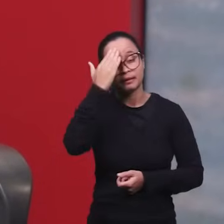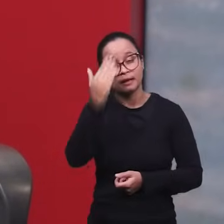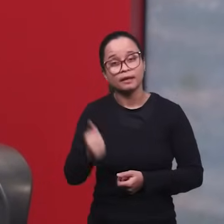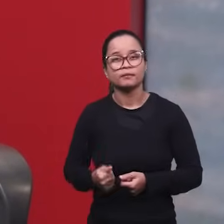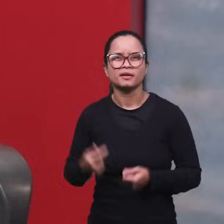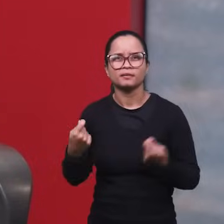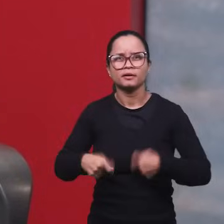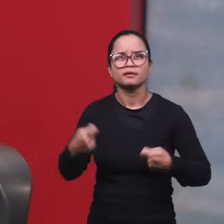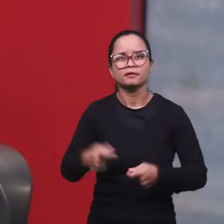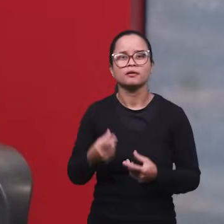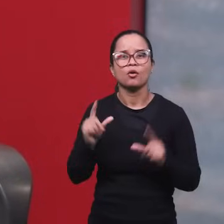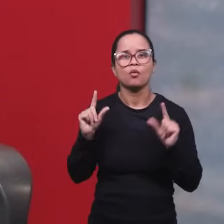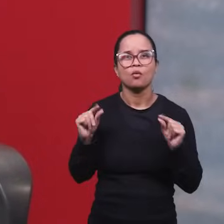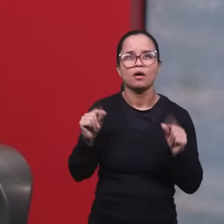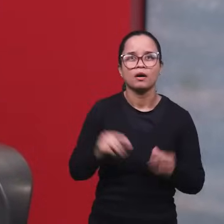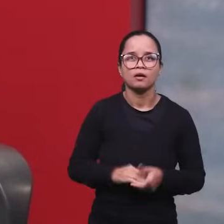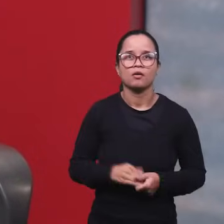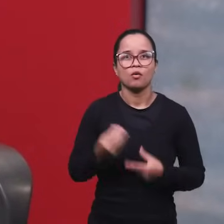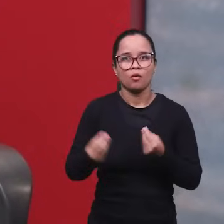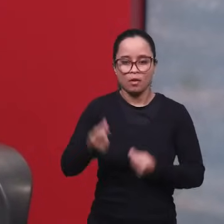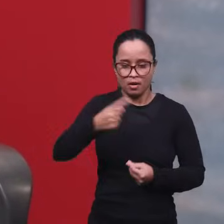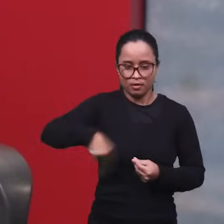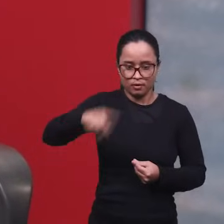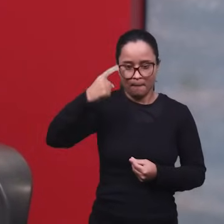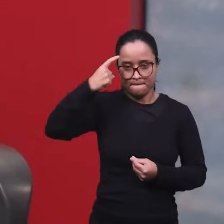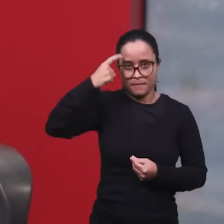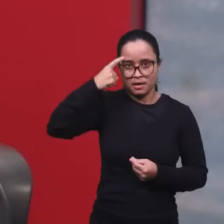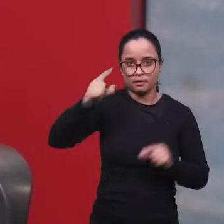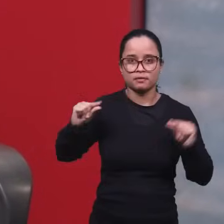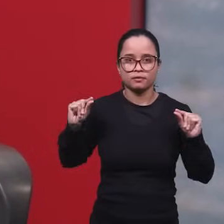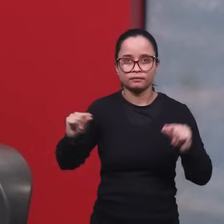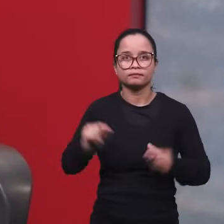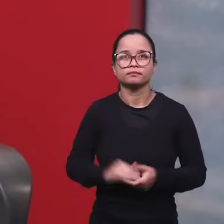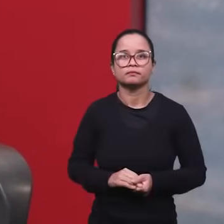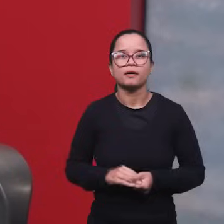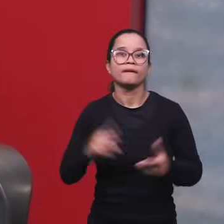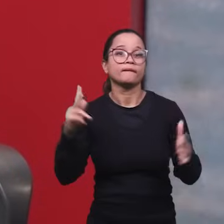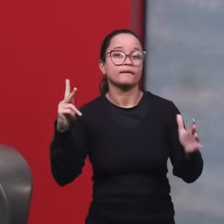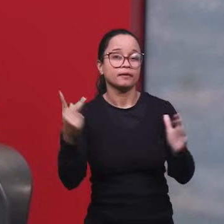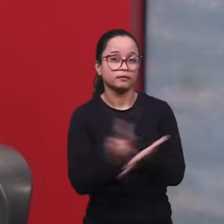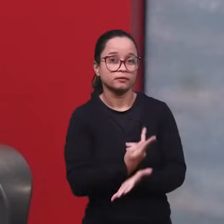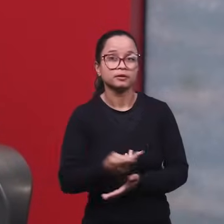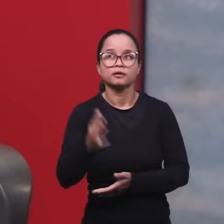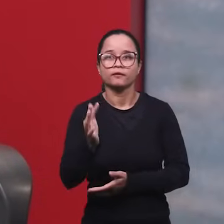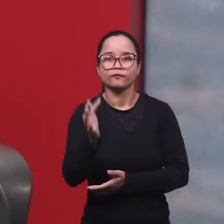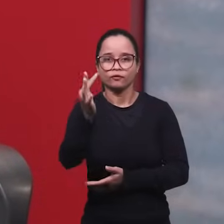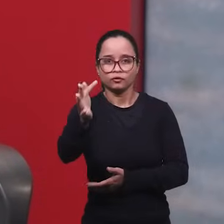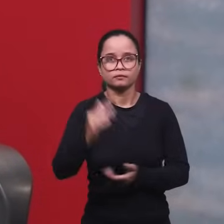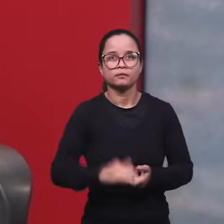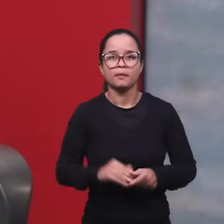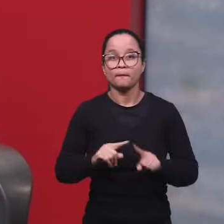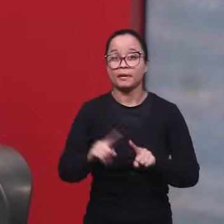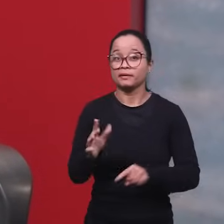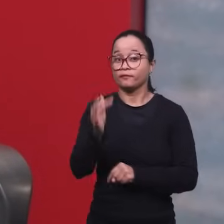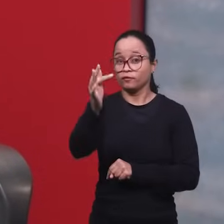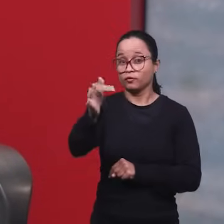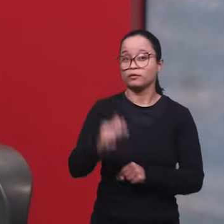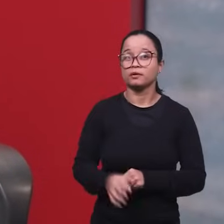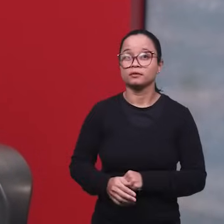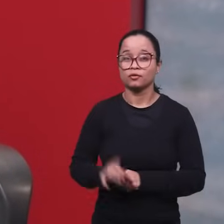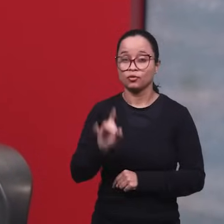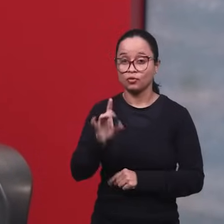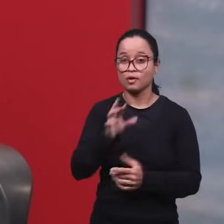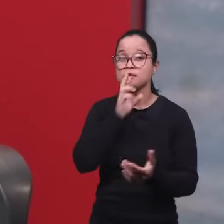vocês precisam projetar. Porque a gente pensa o seguinte, isso vai acontecer lá no futuro. Só que lá no futuro vai ser só